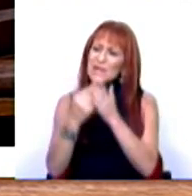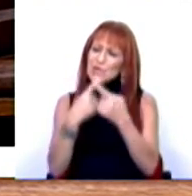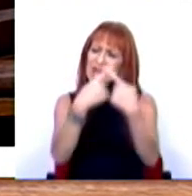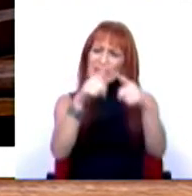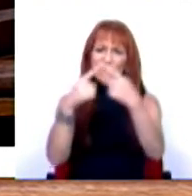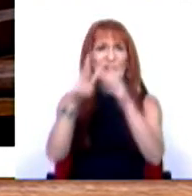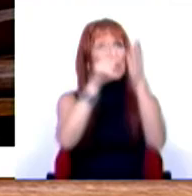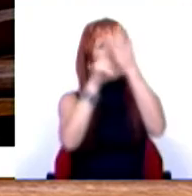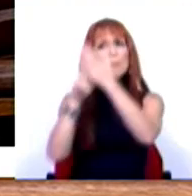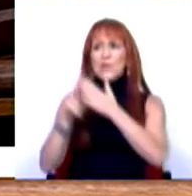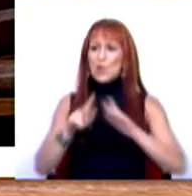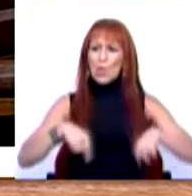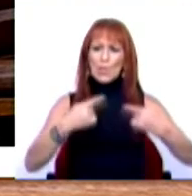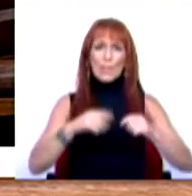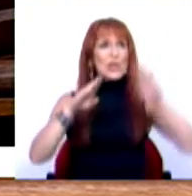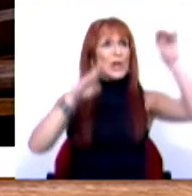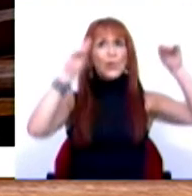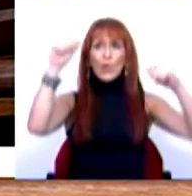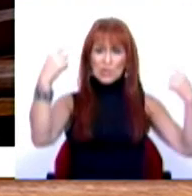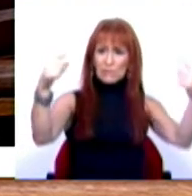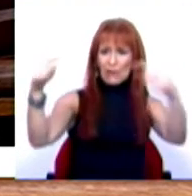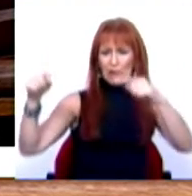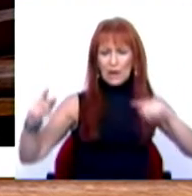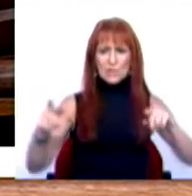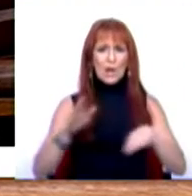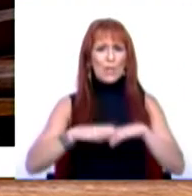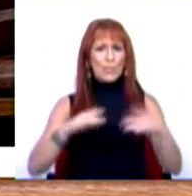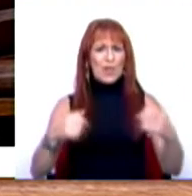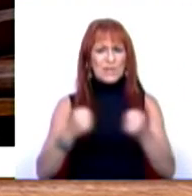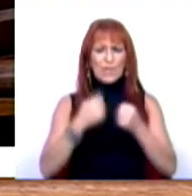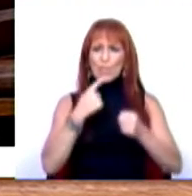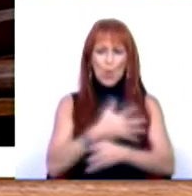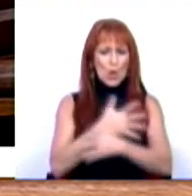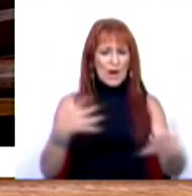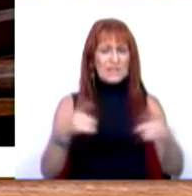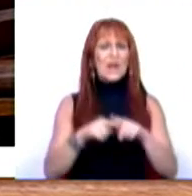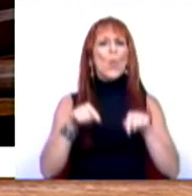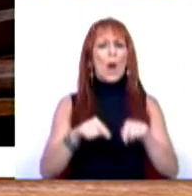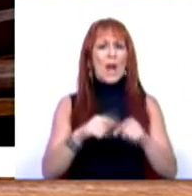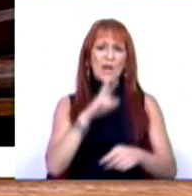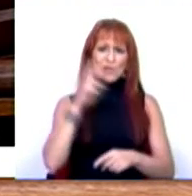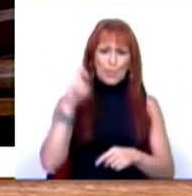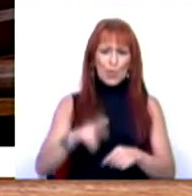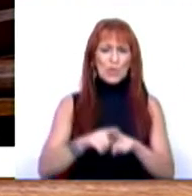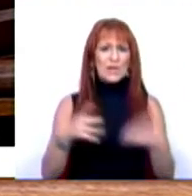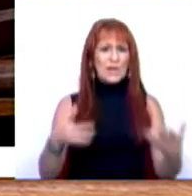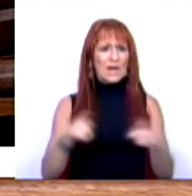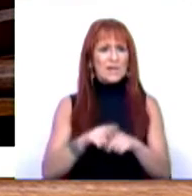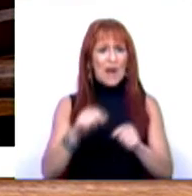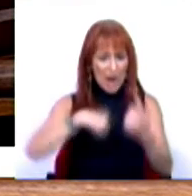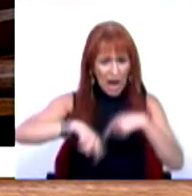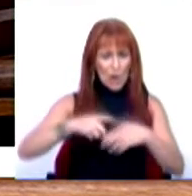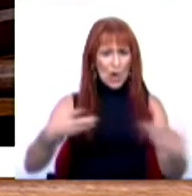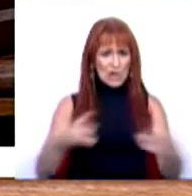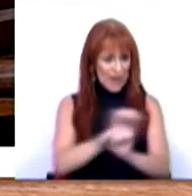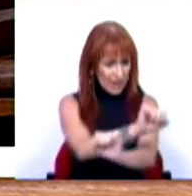diferentes realidades que os próprios territórios encontram. Porque o desafio é enorme e, para que seja respondido, requer sempre a nós